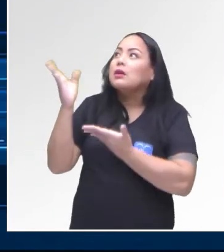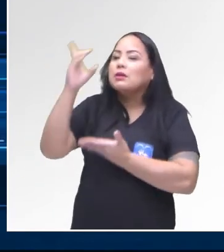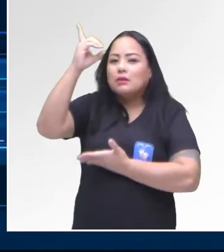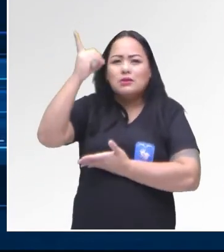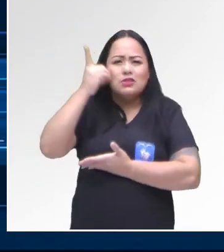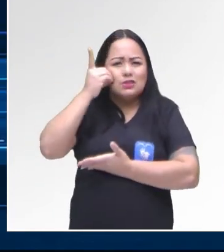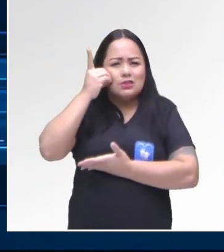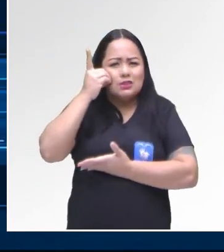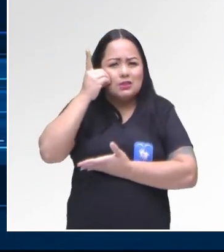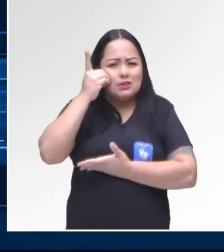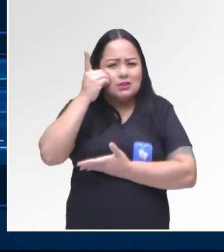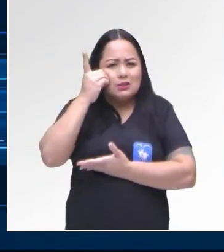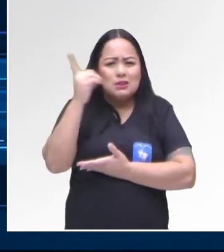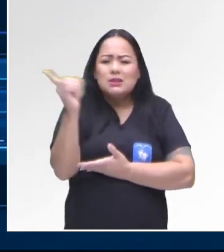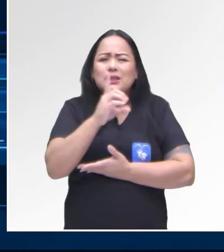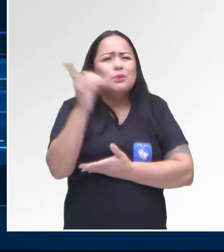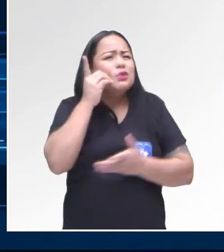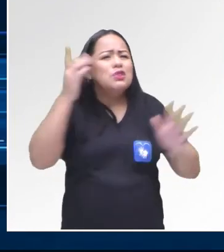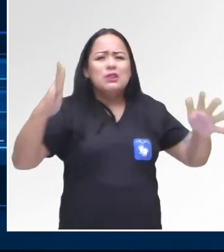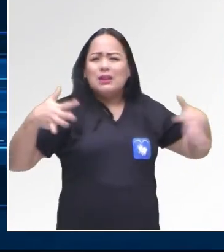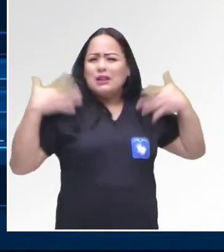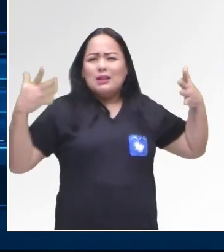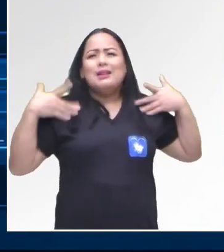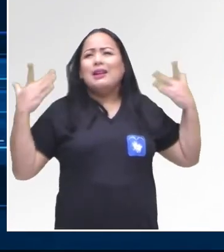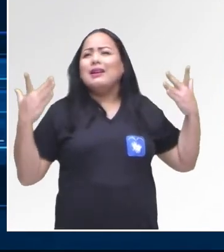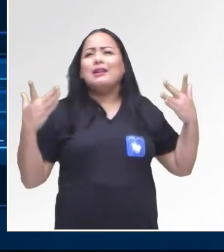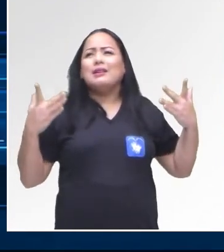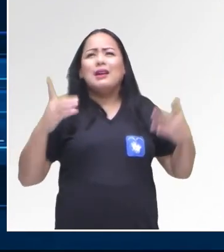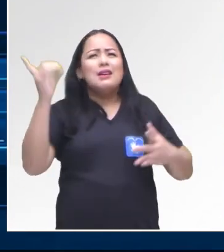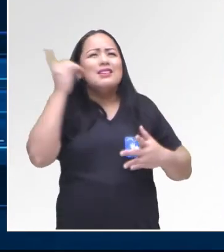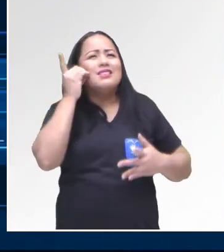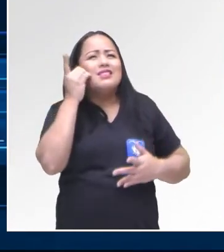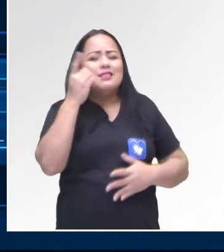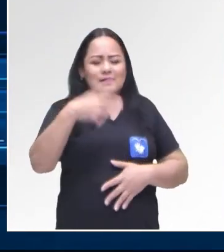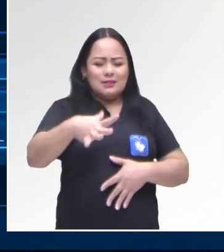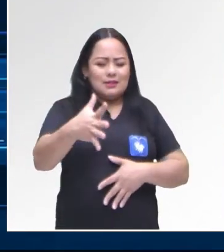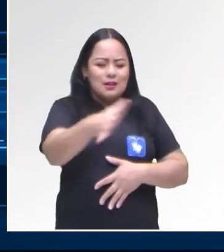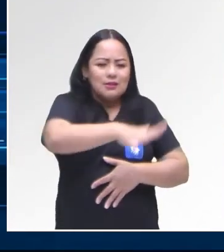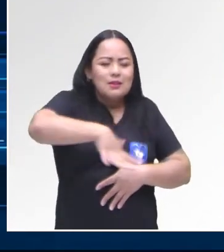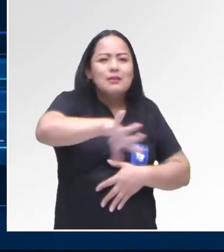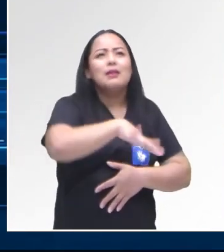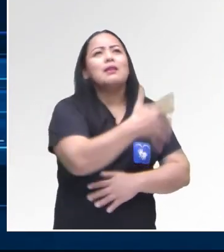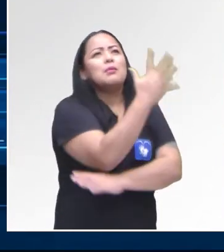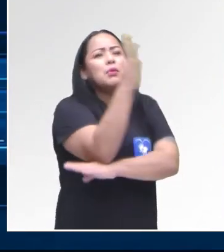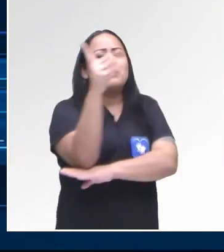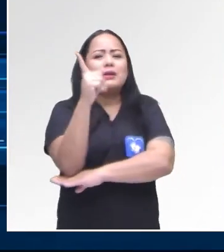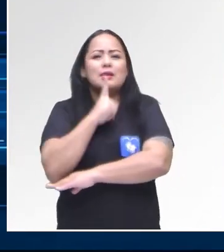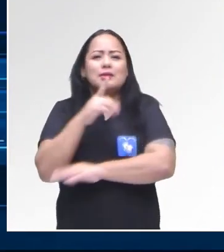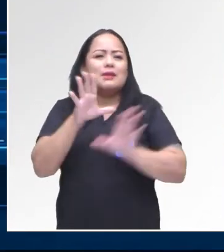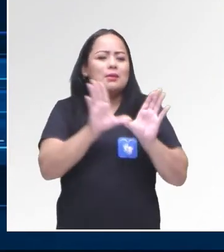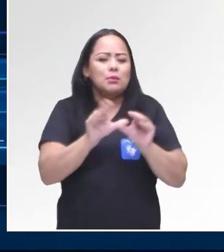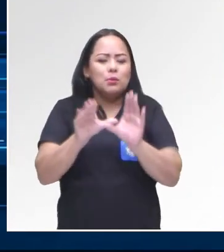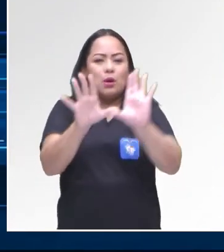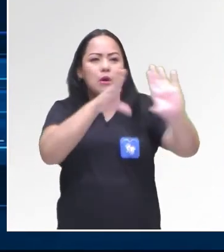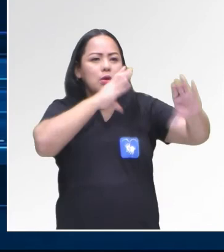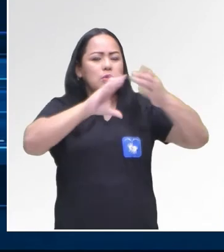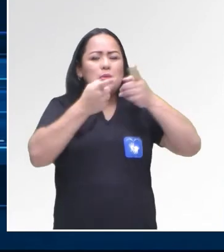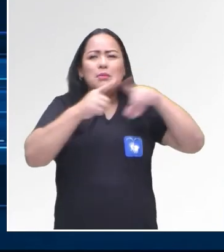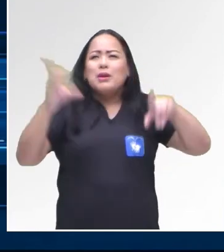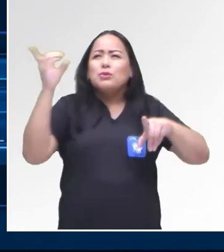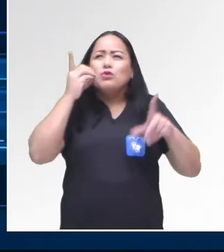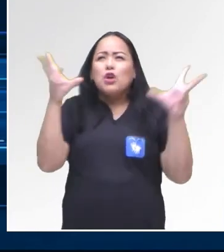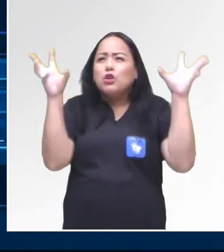é mais aquele dia alegre. Minha terra tem palmeiras onde canta o sabiá. Nada. Agora, ó, é dia